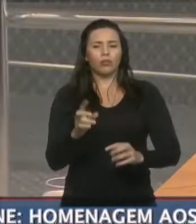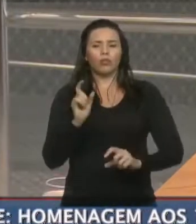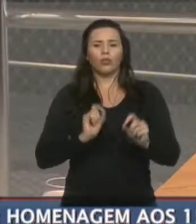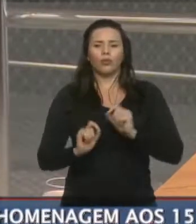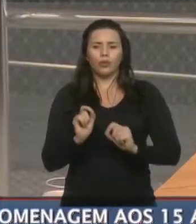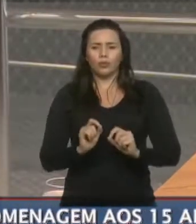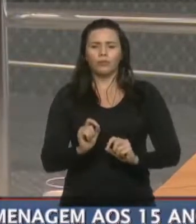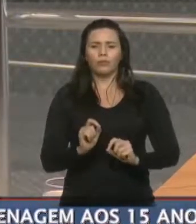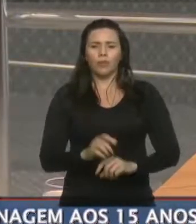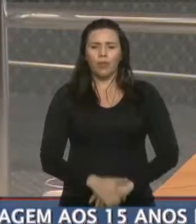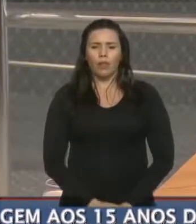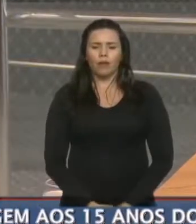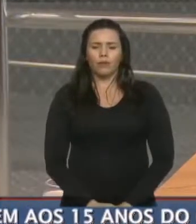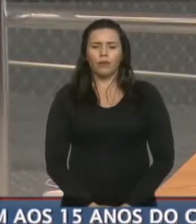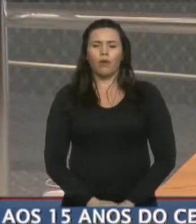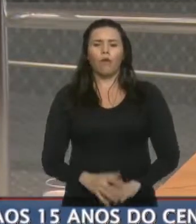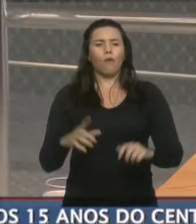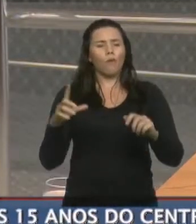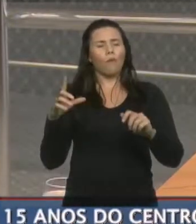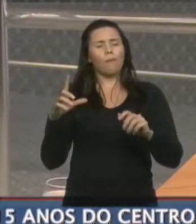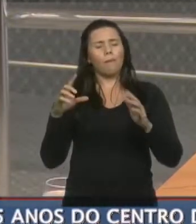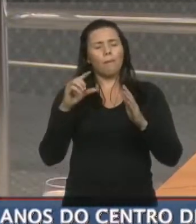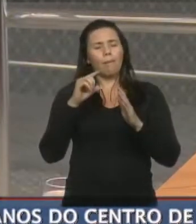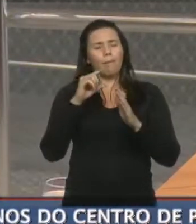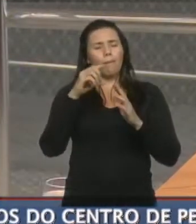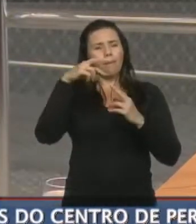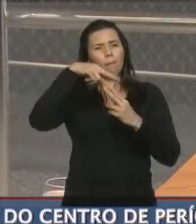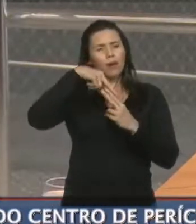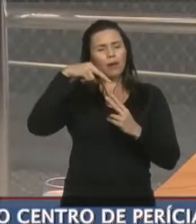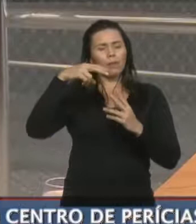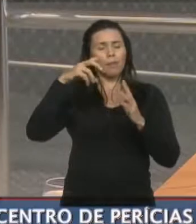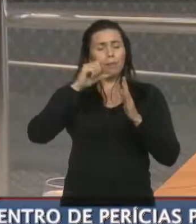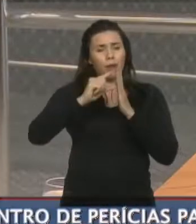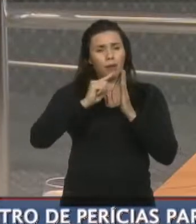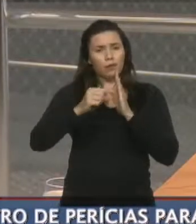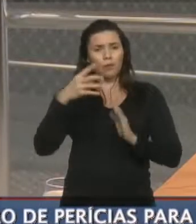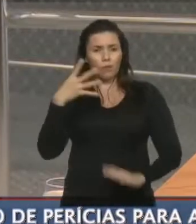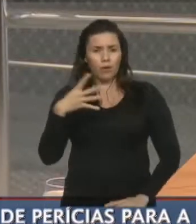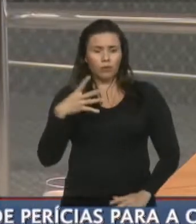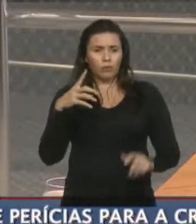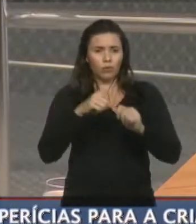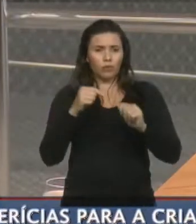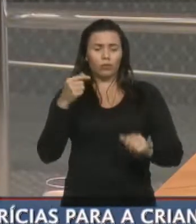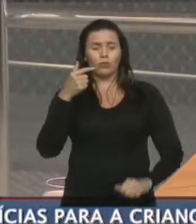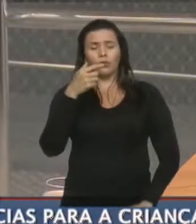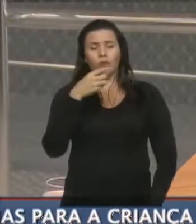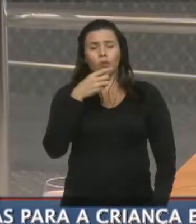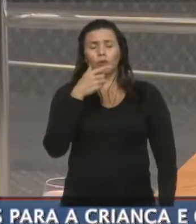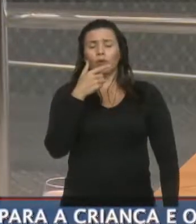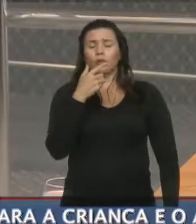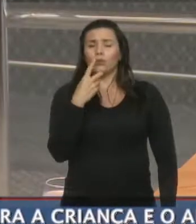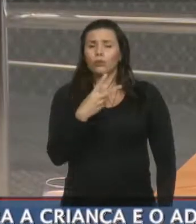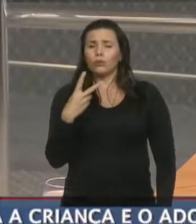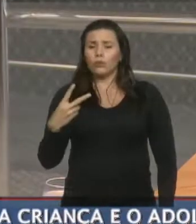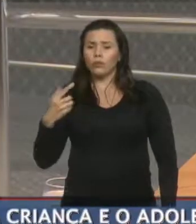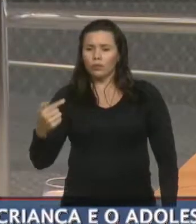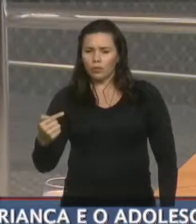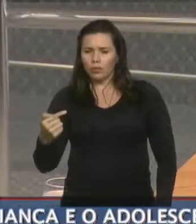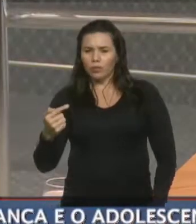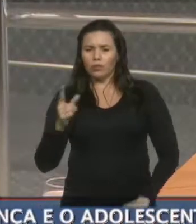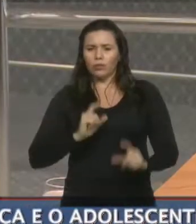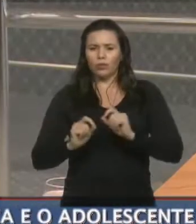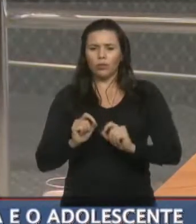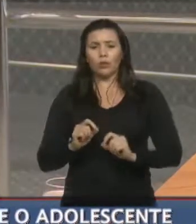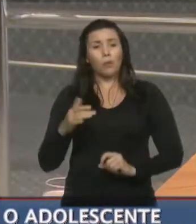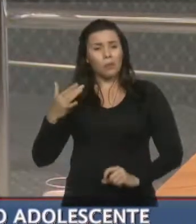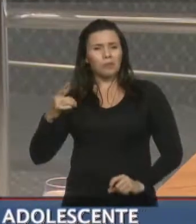cumprimento efetivo do parágrafo 4º do artigo 227 da nossa Constituição Federal, que é a rígida repressão aos casos de